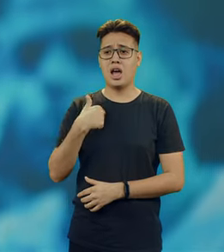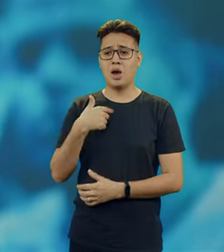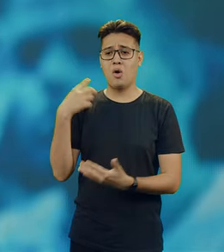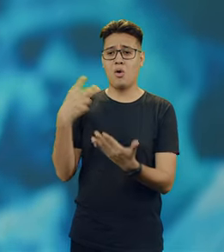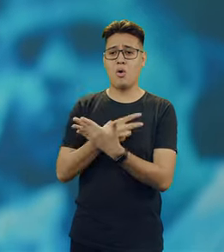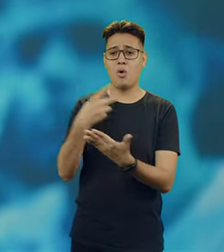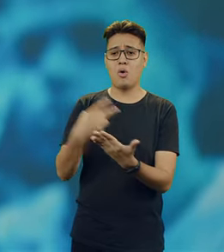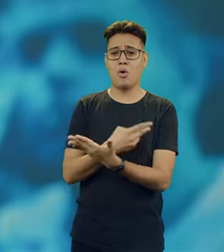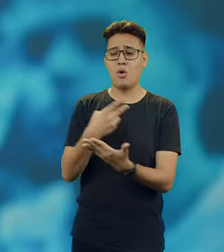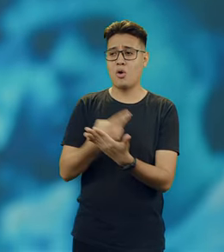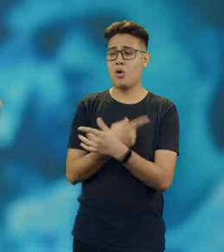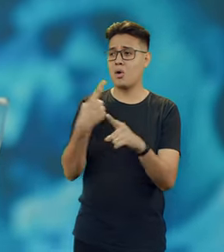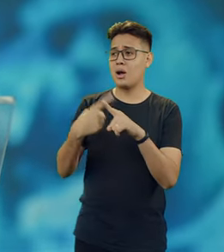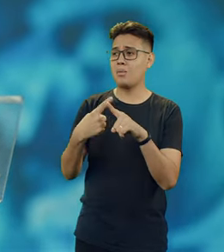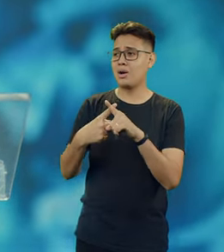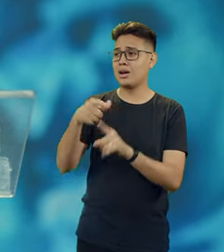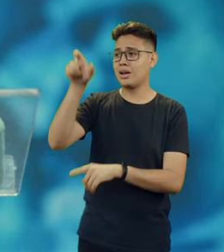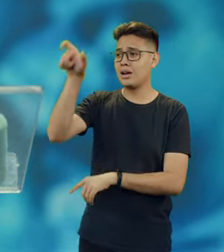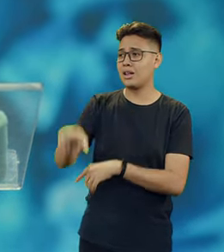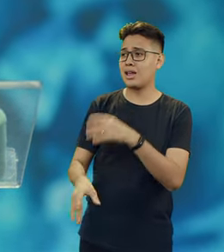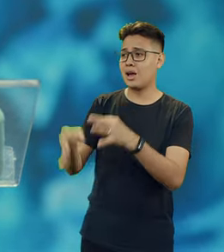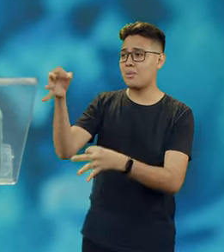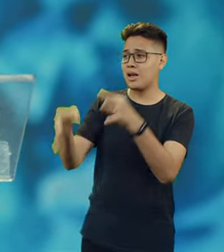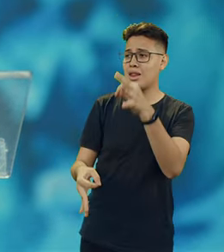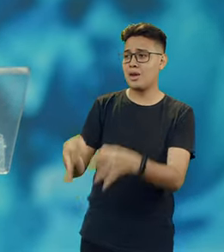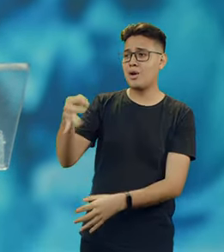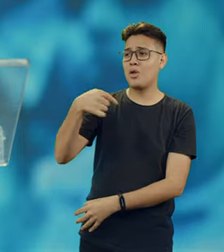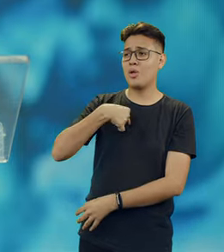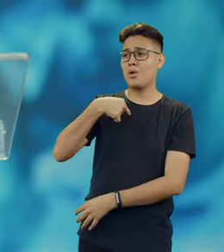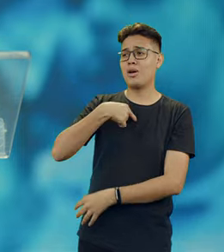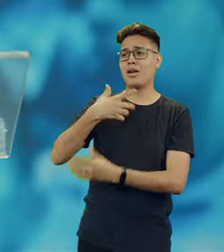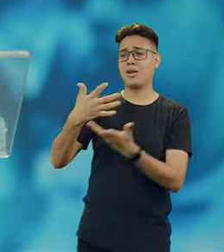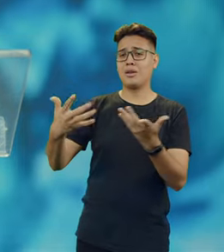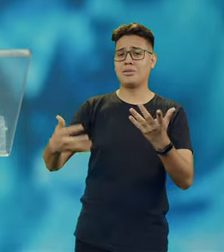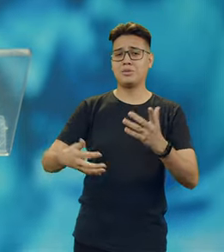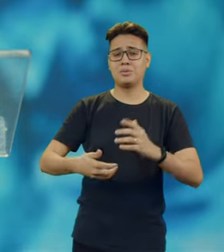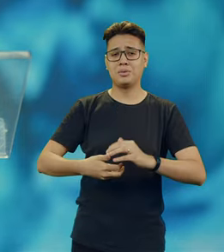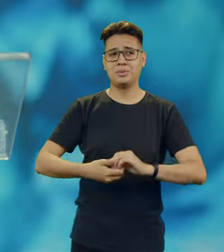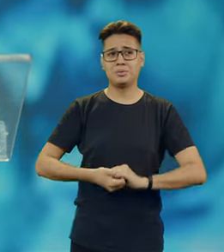eu. Ela é mais justa do que eu.